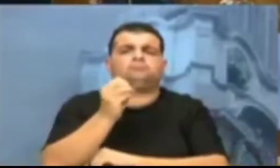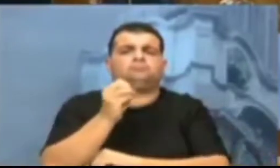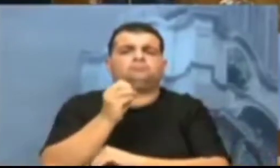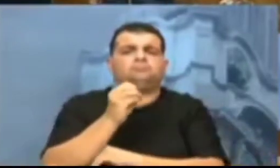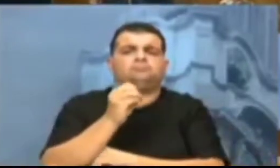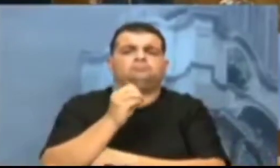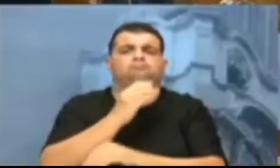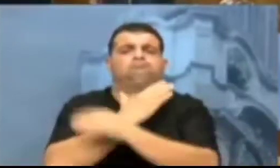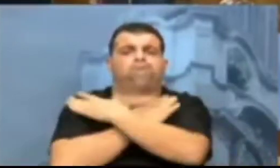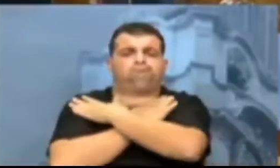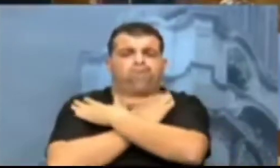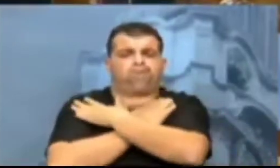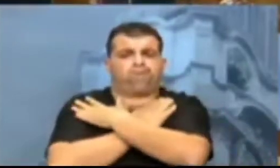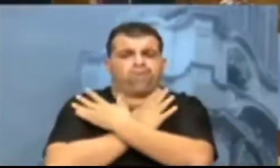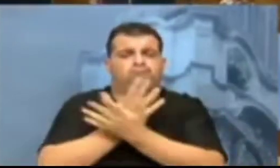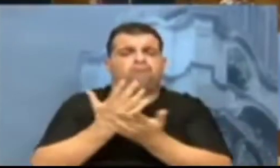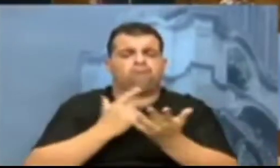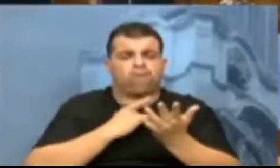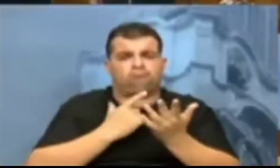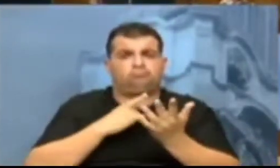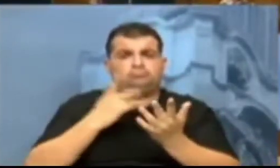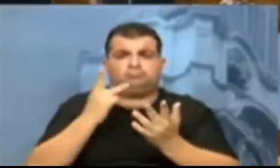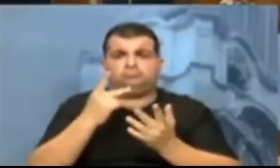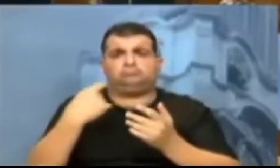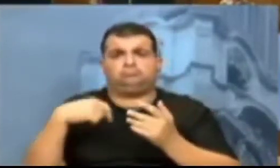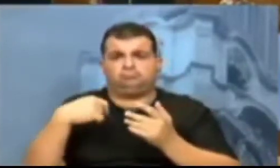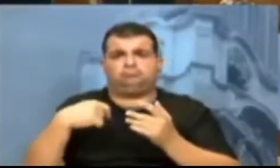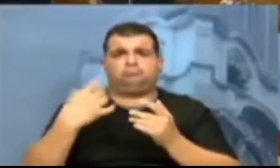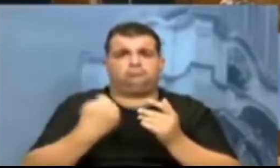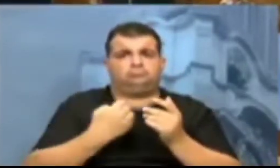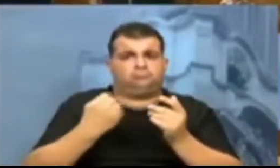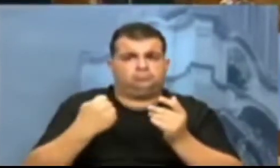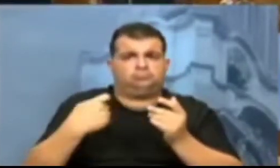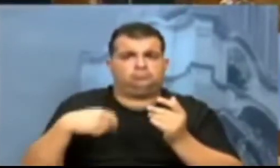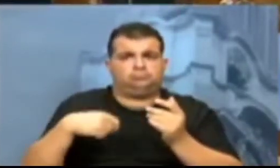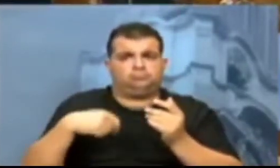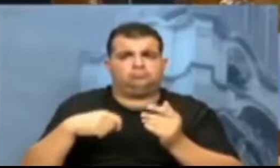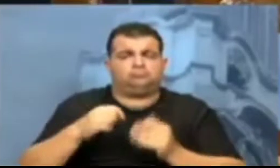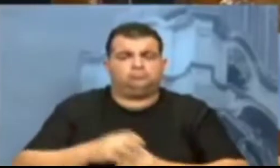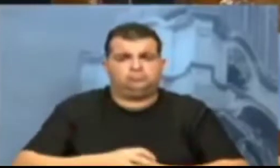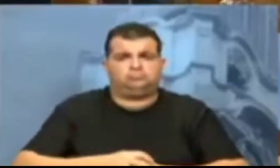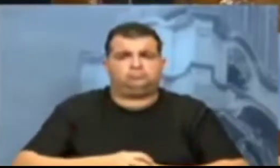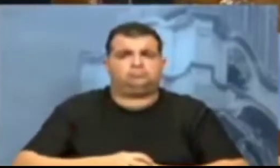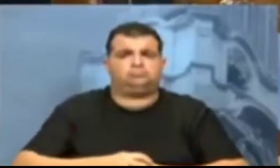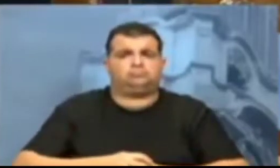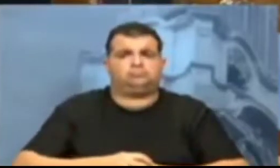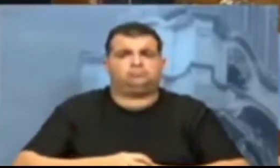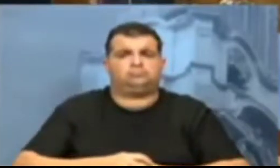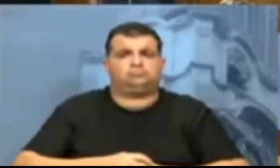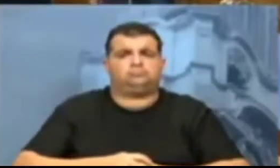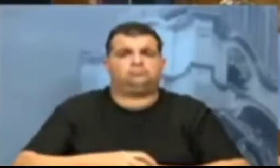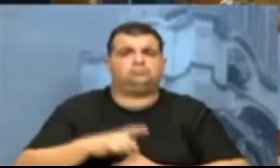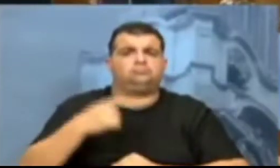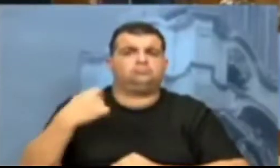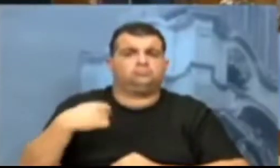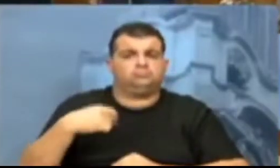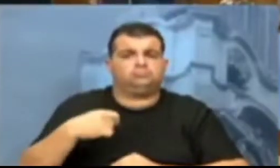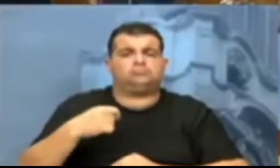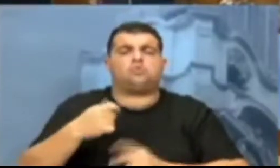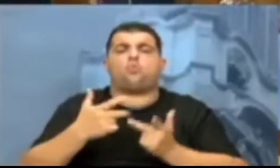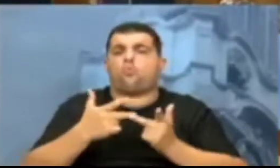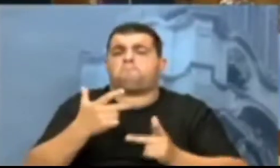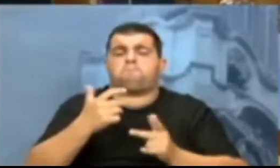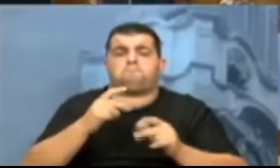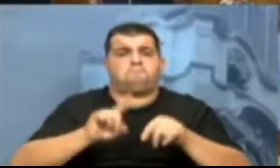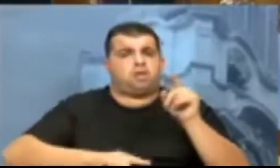no desemprego, necessitando de auxílio emergencial, necessitando de cestas